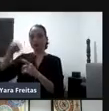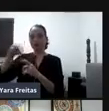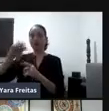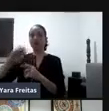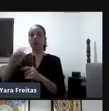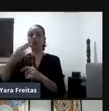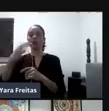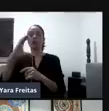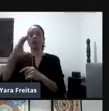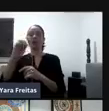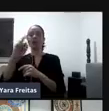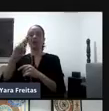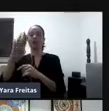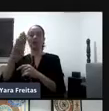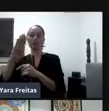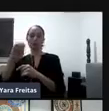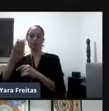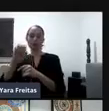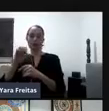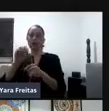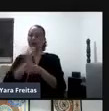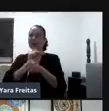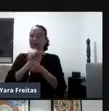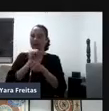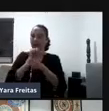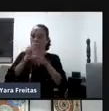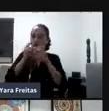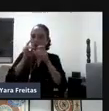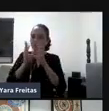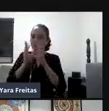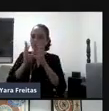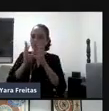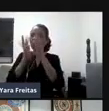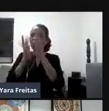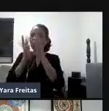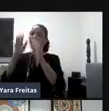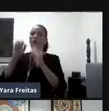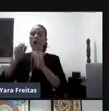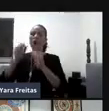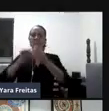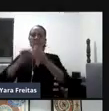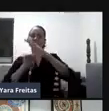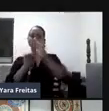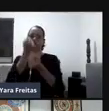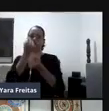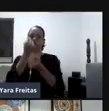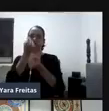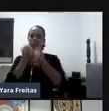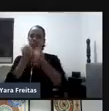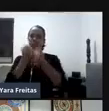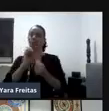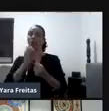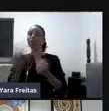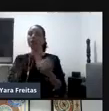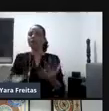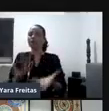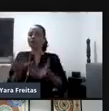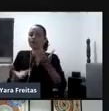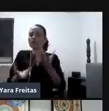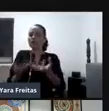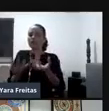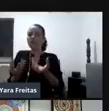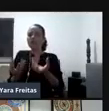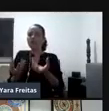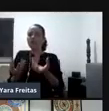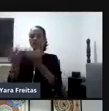partículas eliminadas pelos carros, pelas chaminés, pelas queimadas, tá? Provocam no cérebro